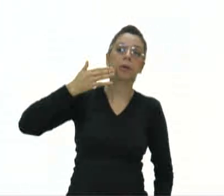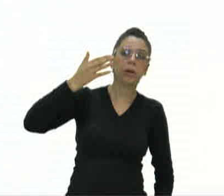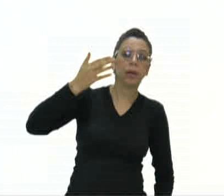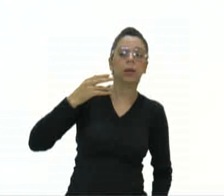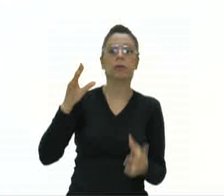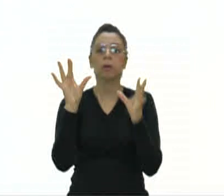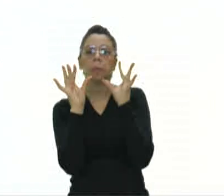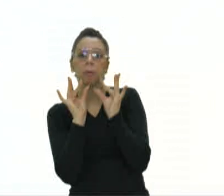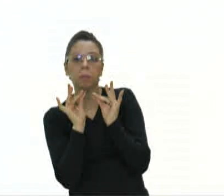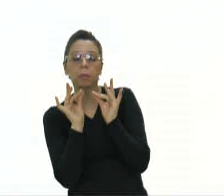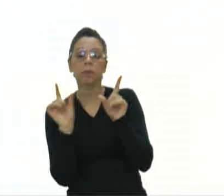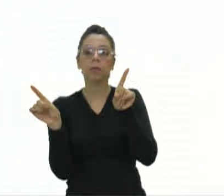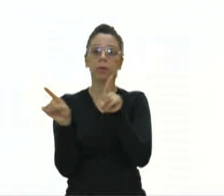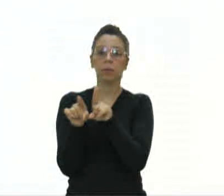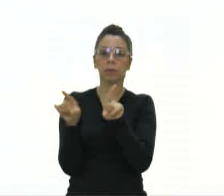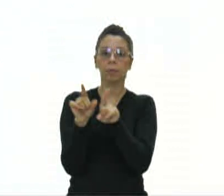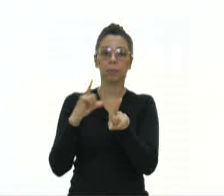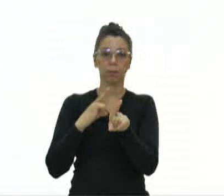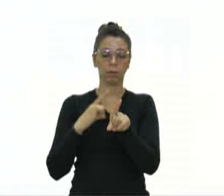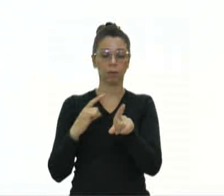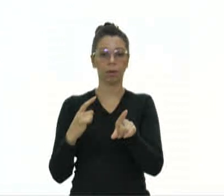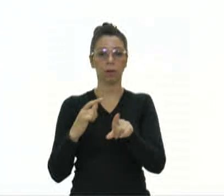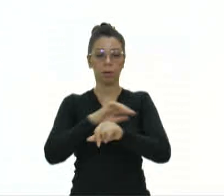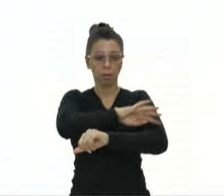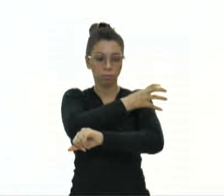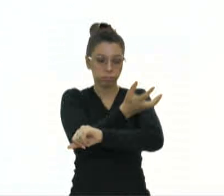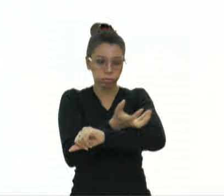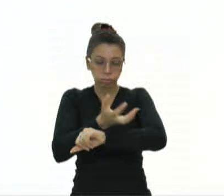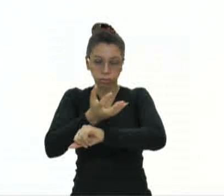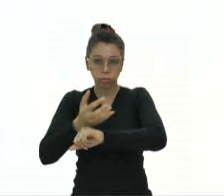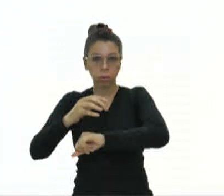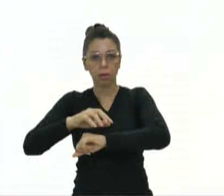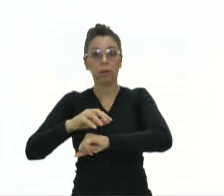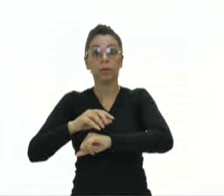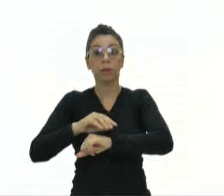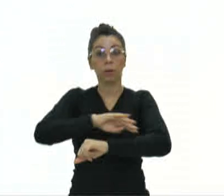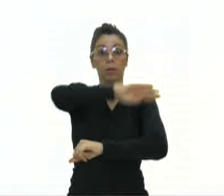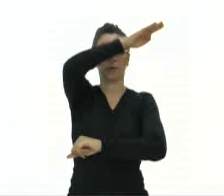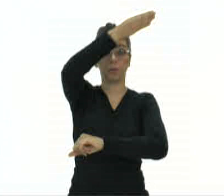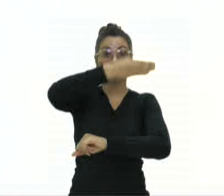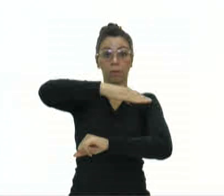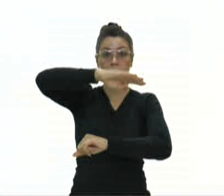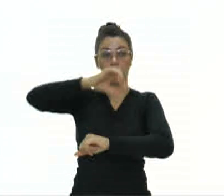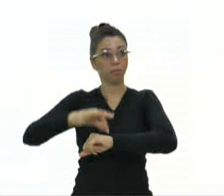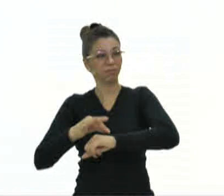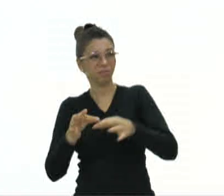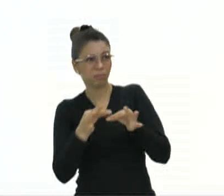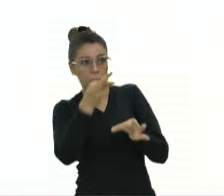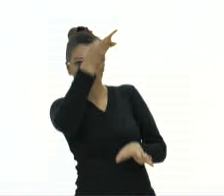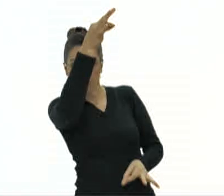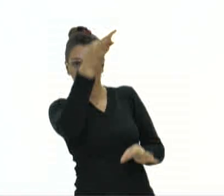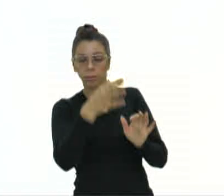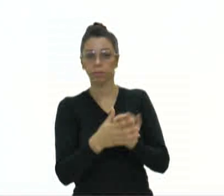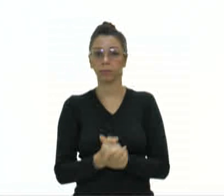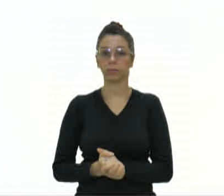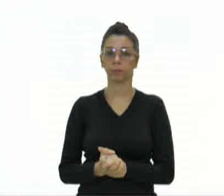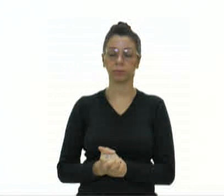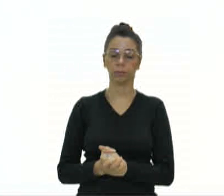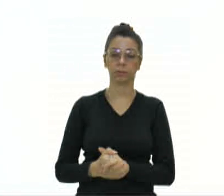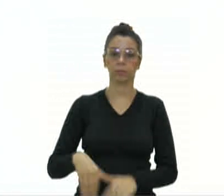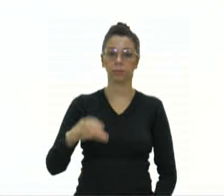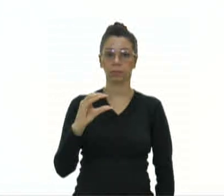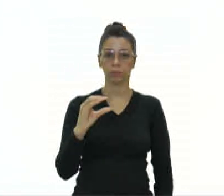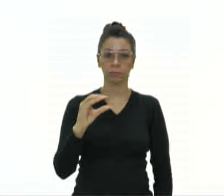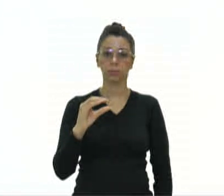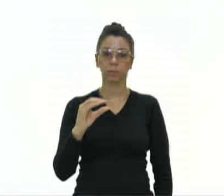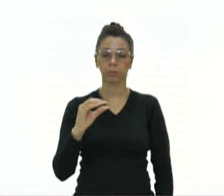úmidos, conferindo as formas de relevo montanhosas íngremes. E íngremes significam altas. Letra